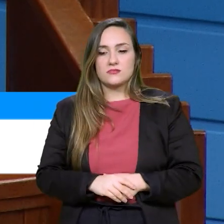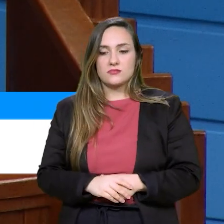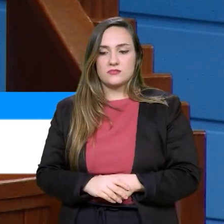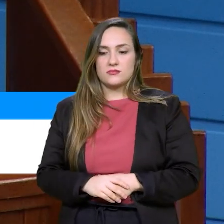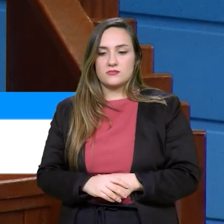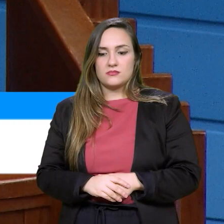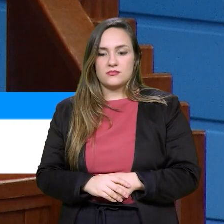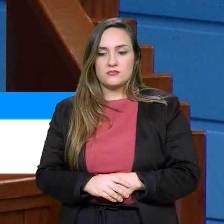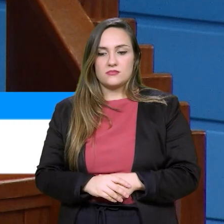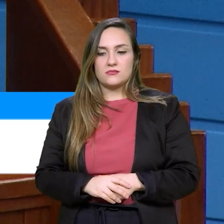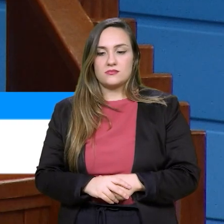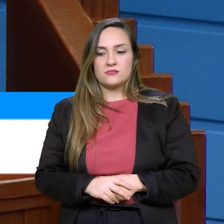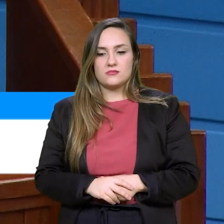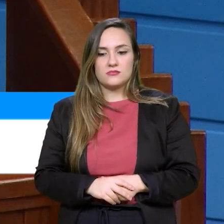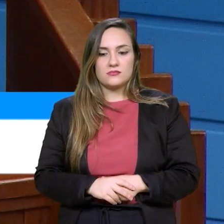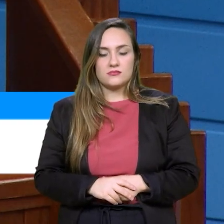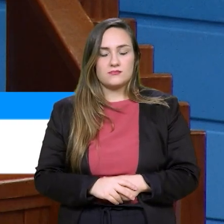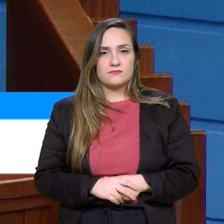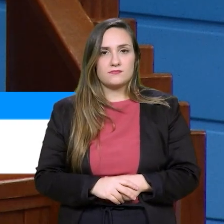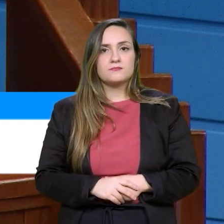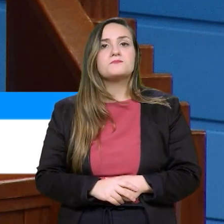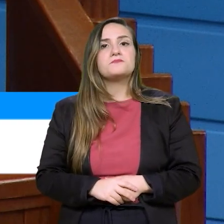pessoal.